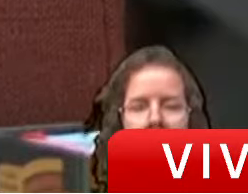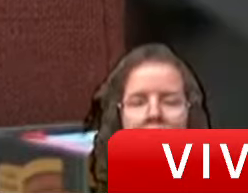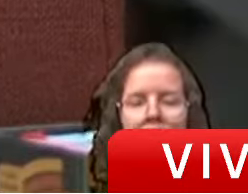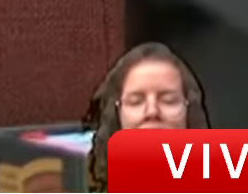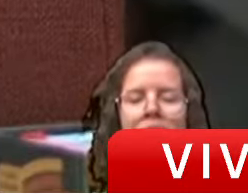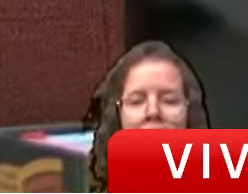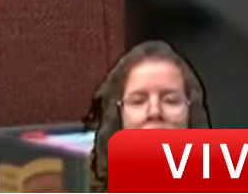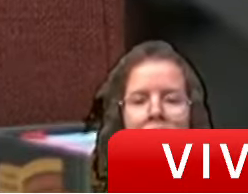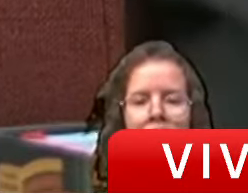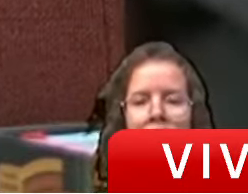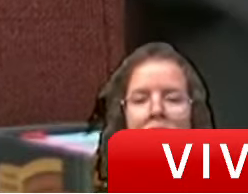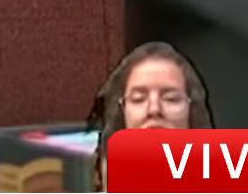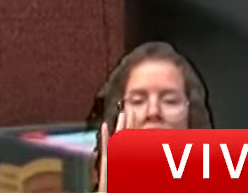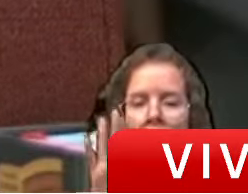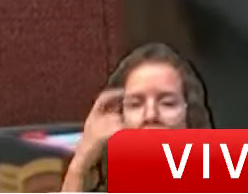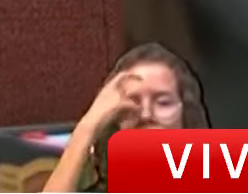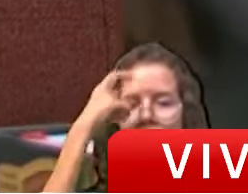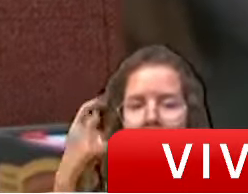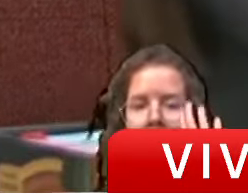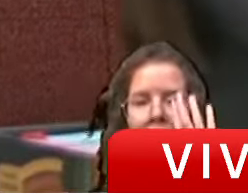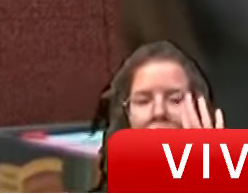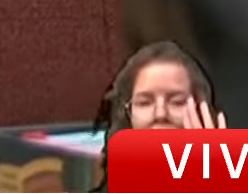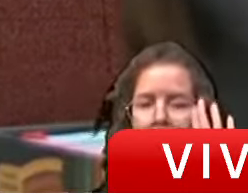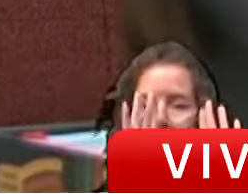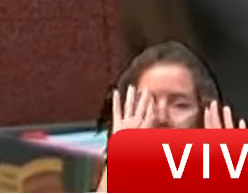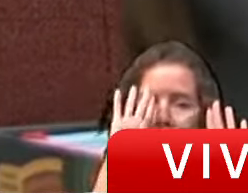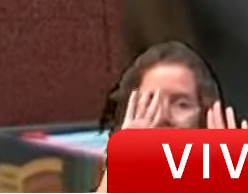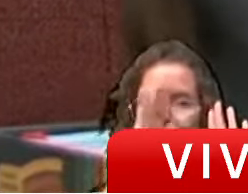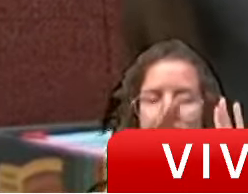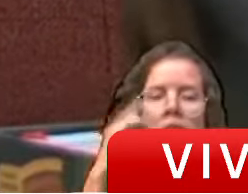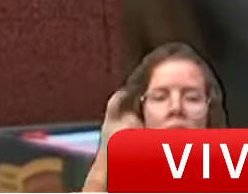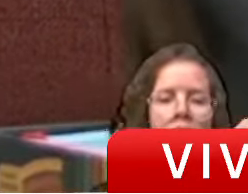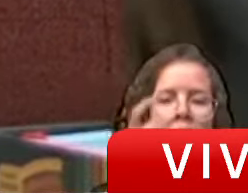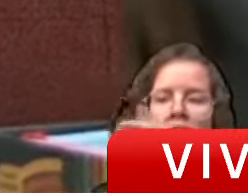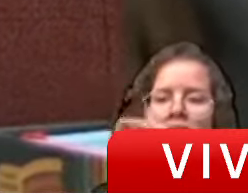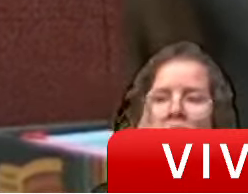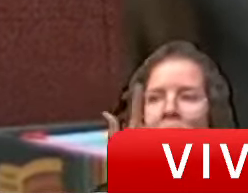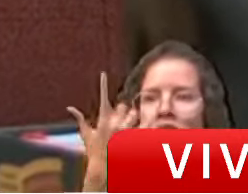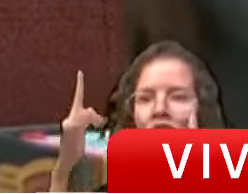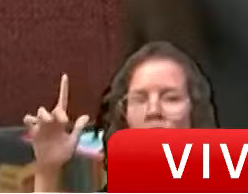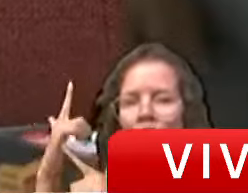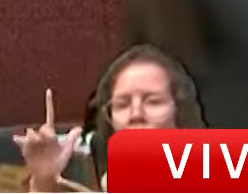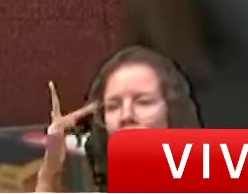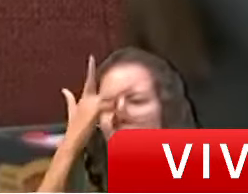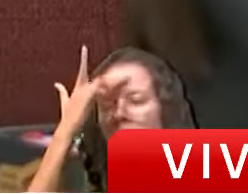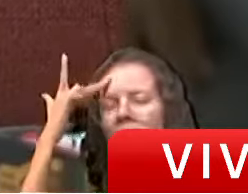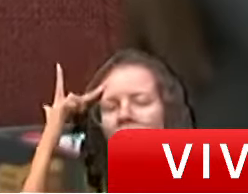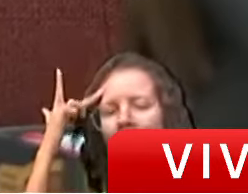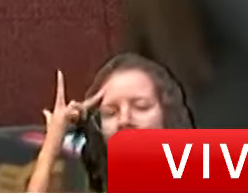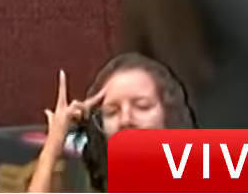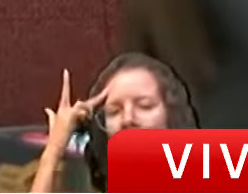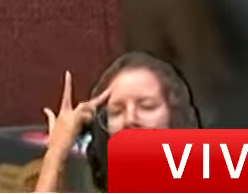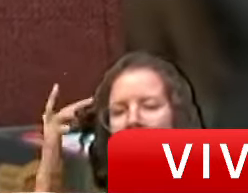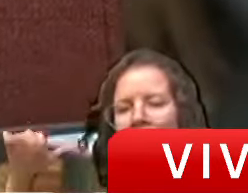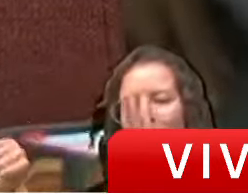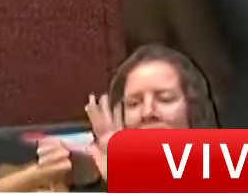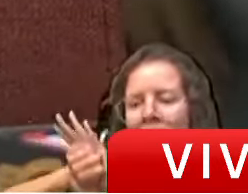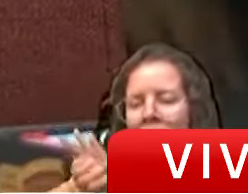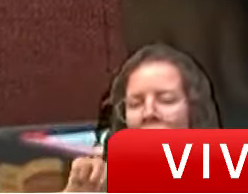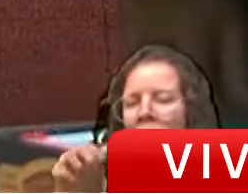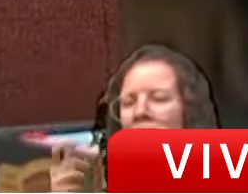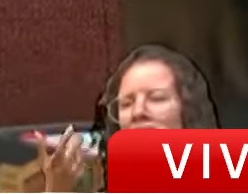inteligência artificial mas com a desinteligência natural de alguns que atuam criminosamente além de tudo